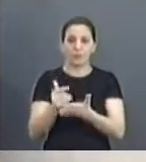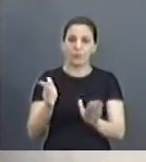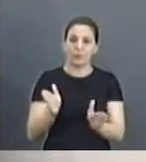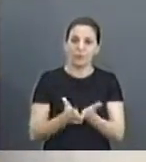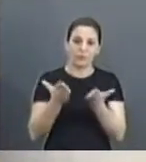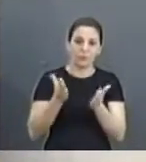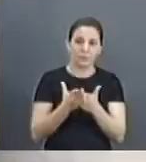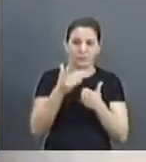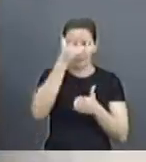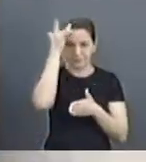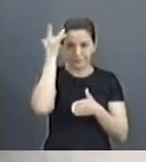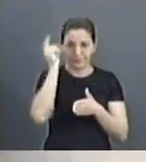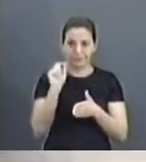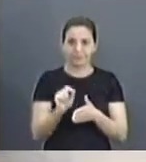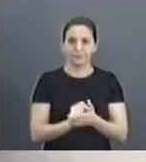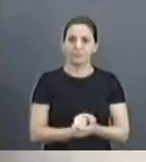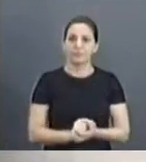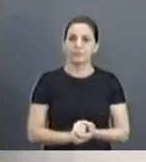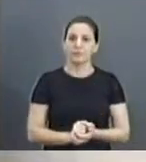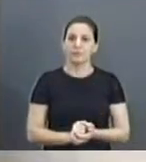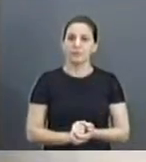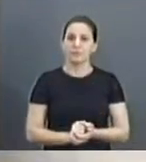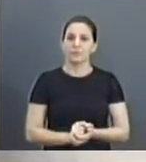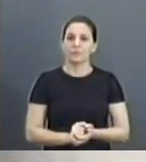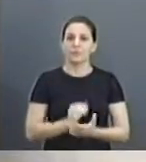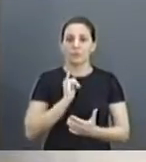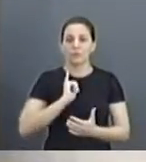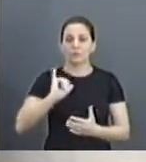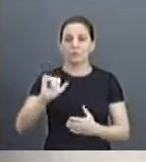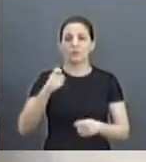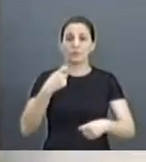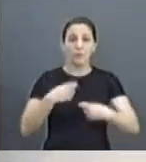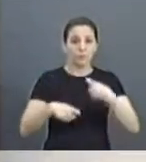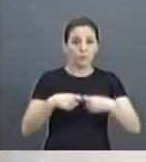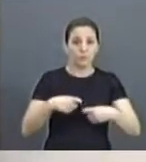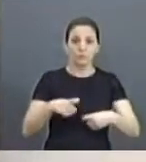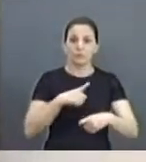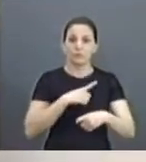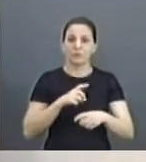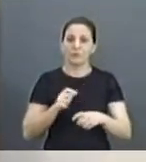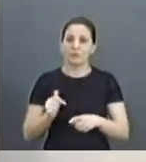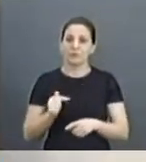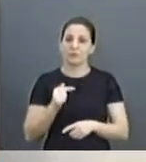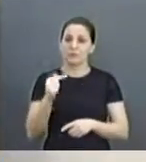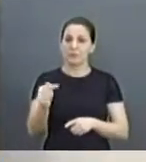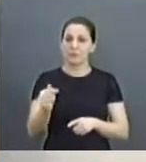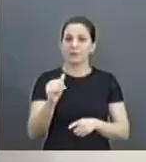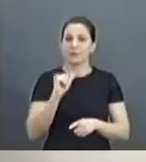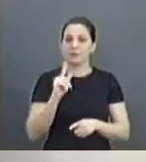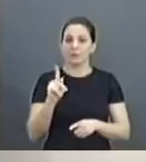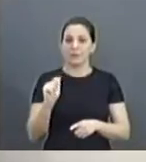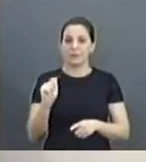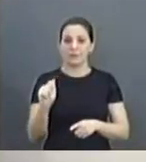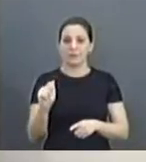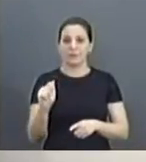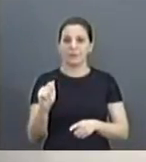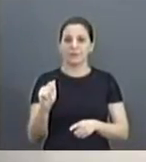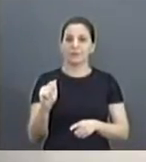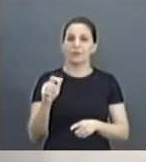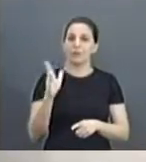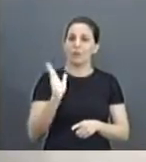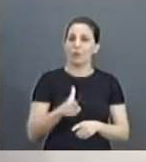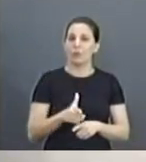aqui do da notícia do estupro né que teve essa semana de estréia hoje eu sair no jornal